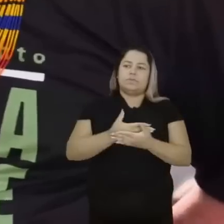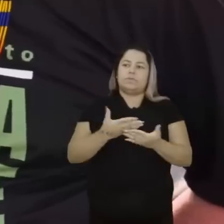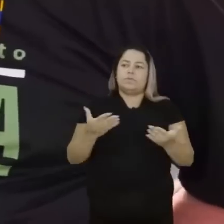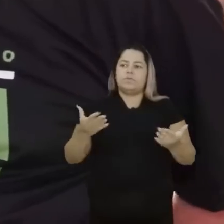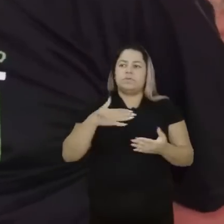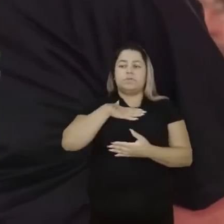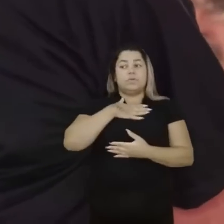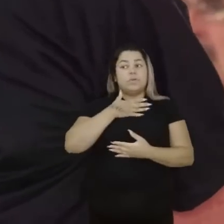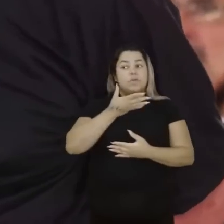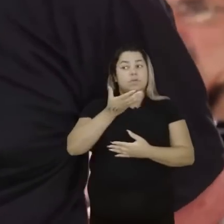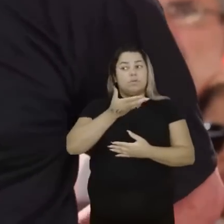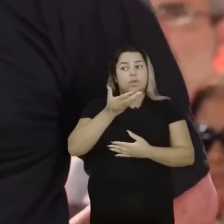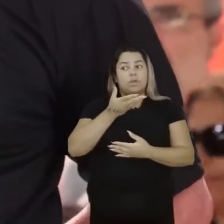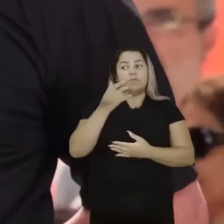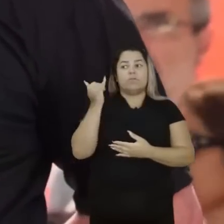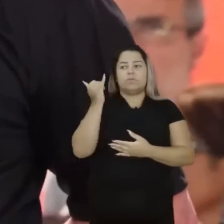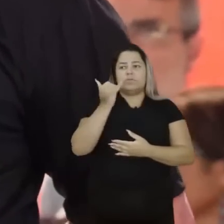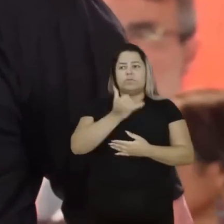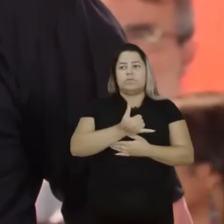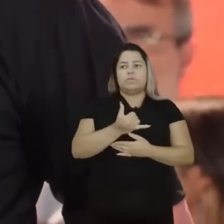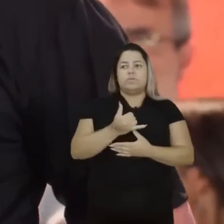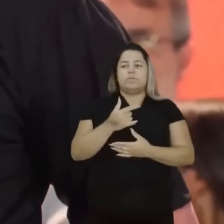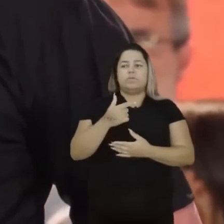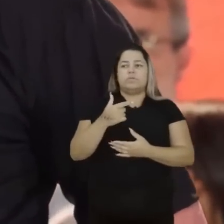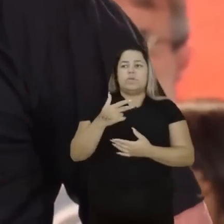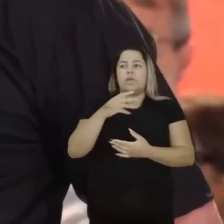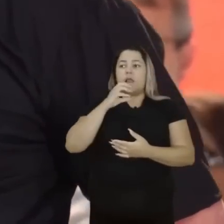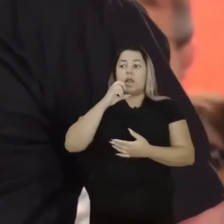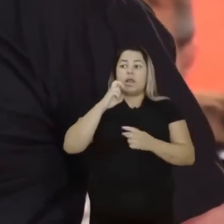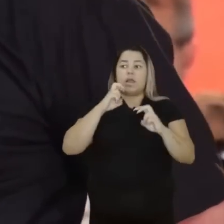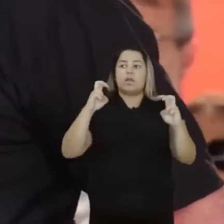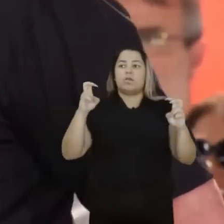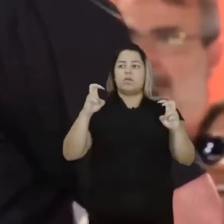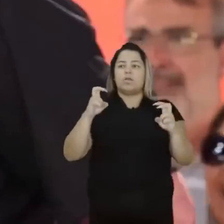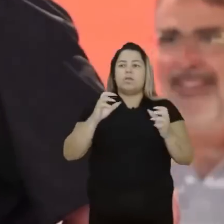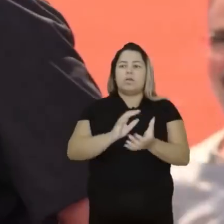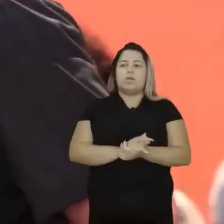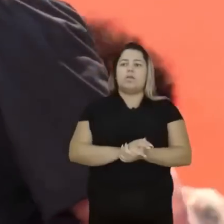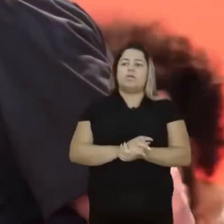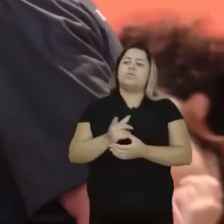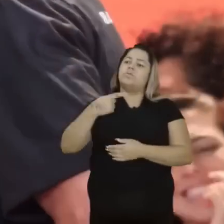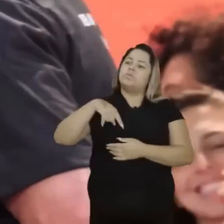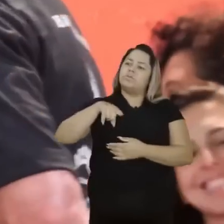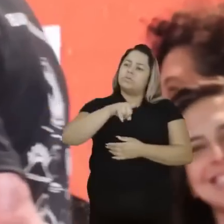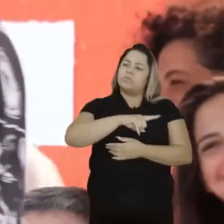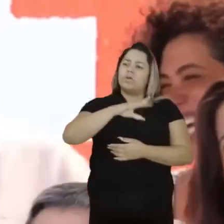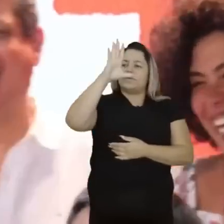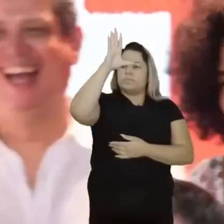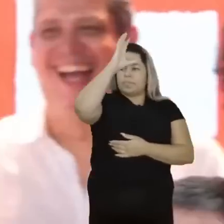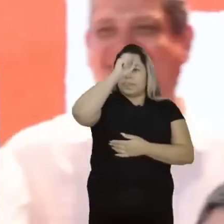quero dizer para vocês alto e bom som. Nós aprendemos muito.